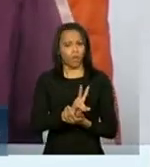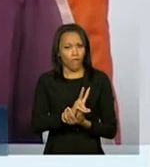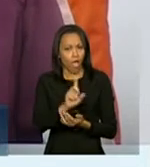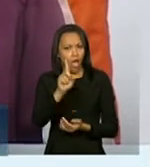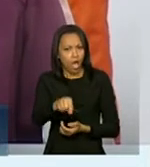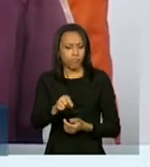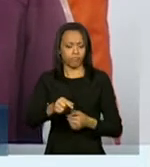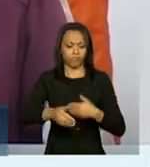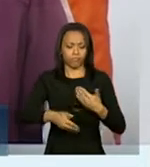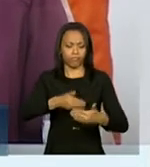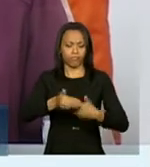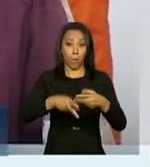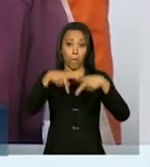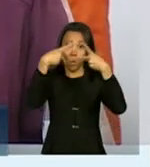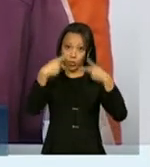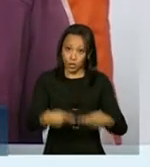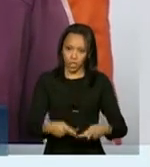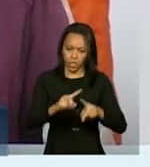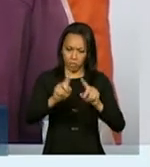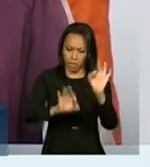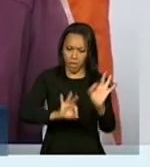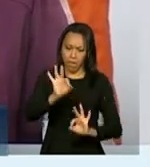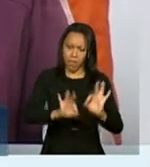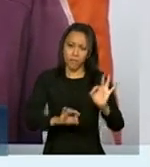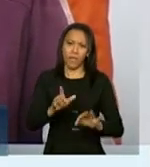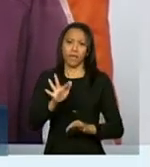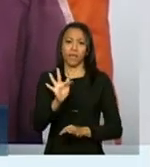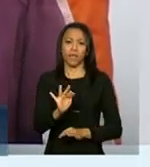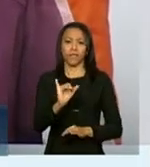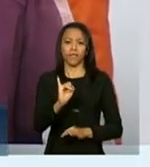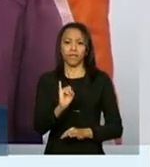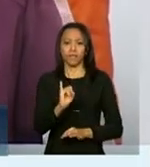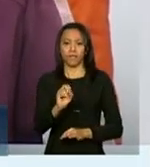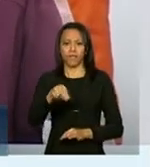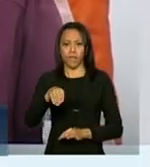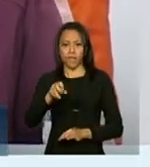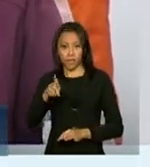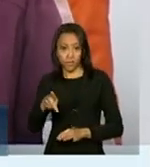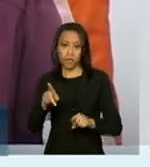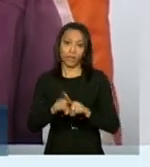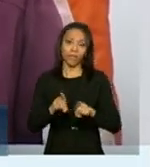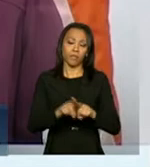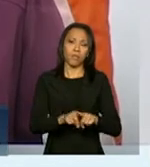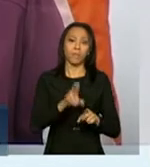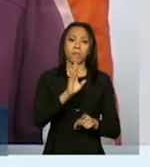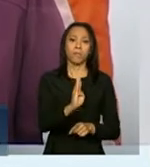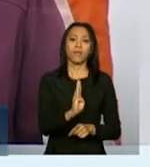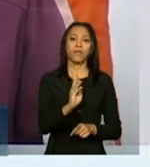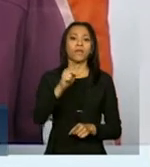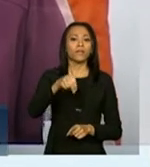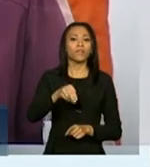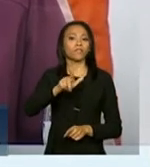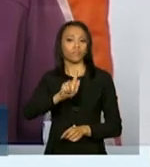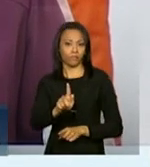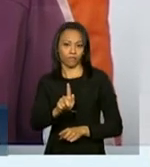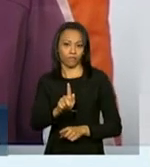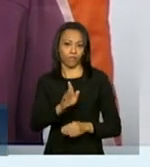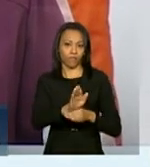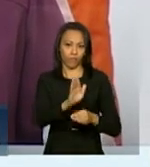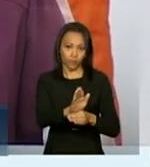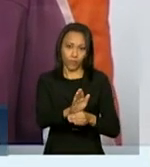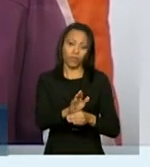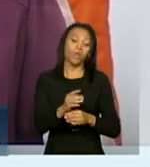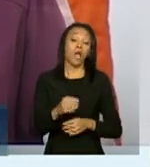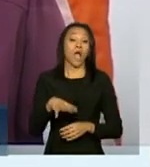desenvolvidos em um projeto apoiado pela FINEP, financiado pelo BMG. A